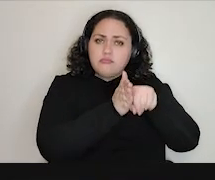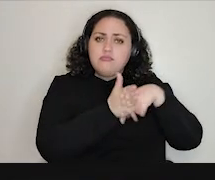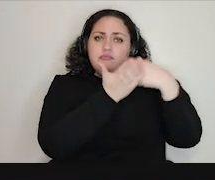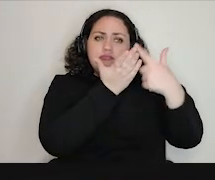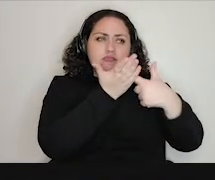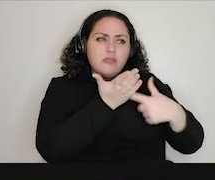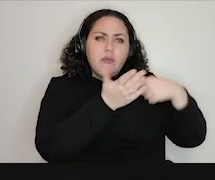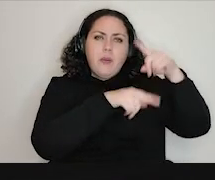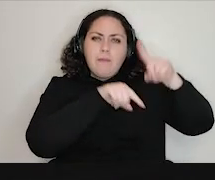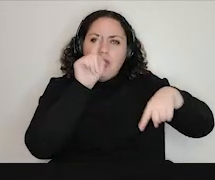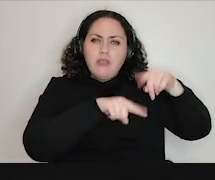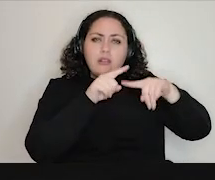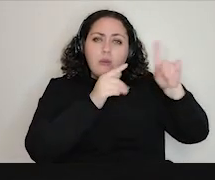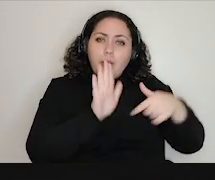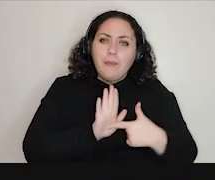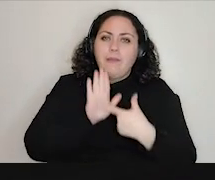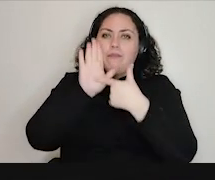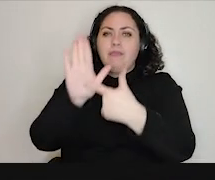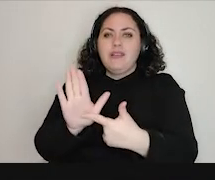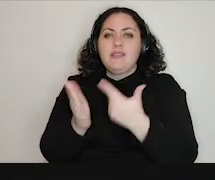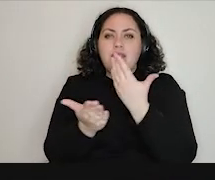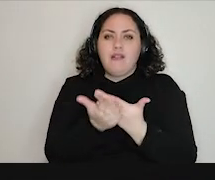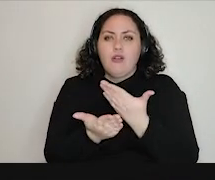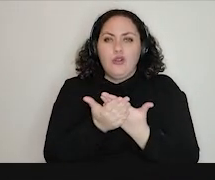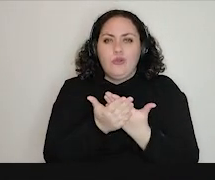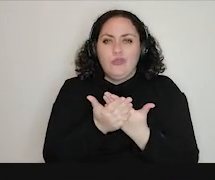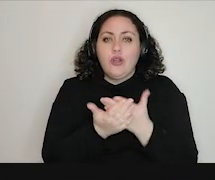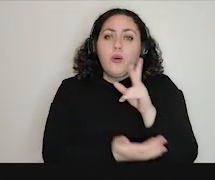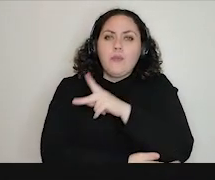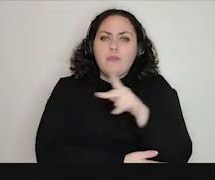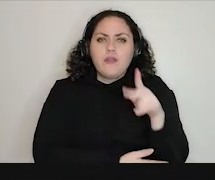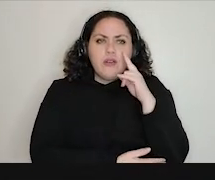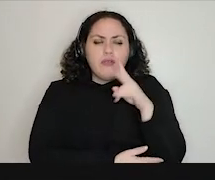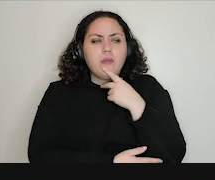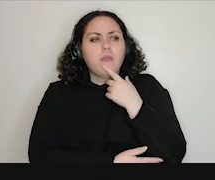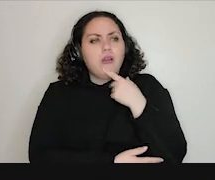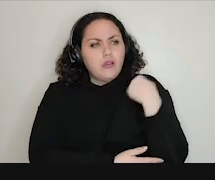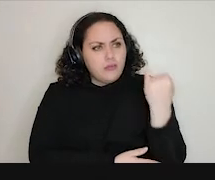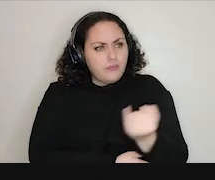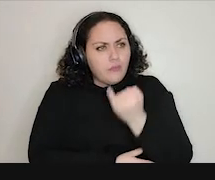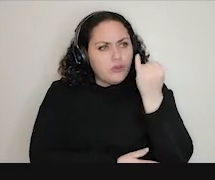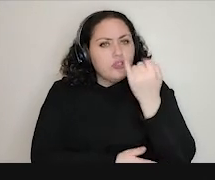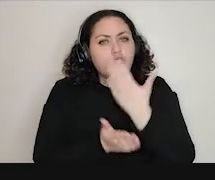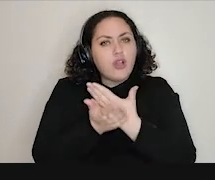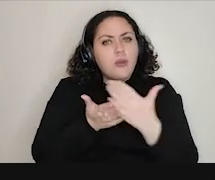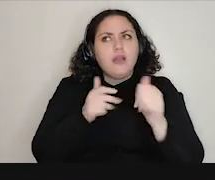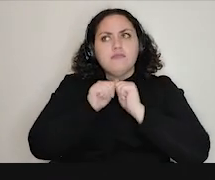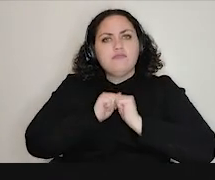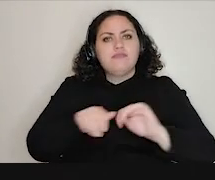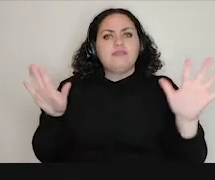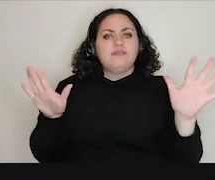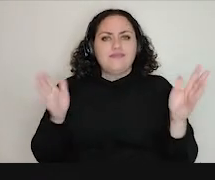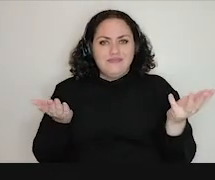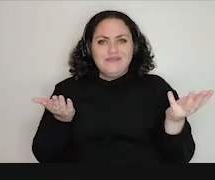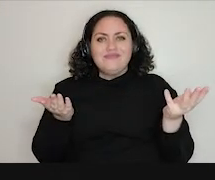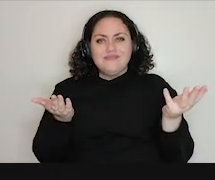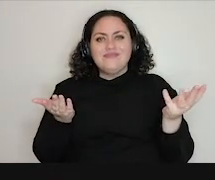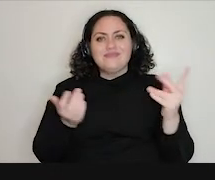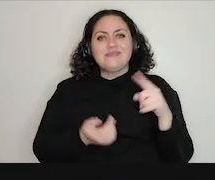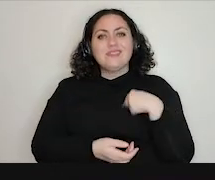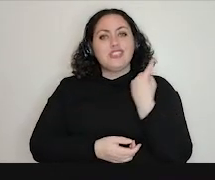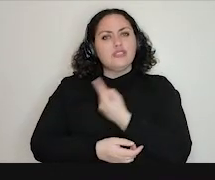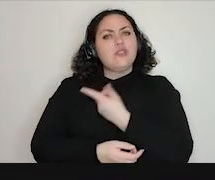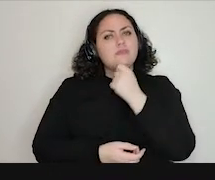trazer nos trabalhos, né? Que daí o professor ele vai acabar vendo aquilo como importante e reivindicar também para os professores. E daí eles